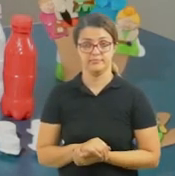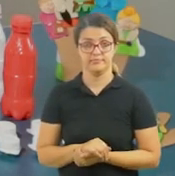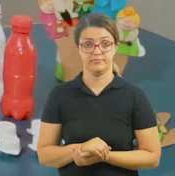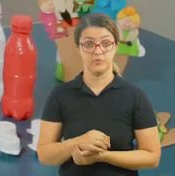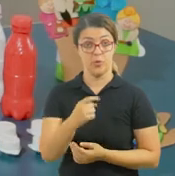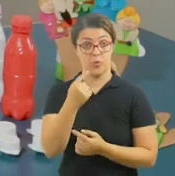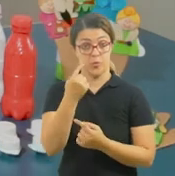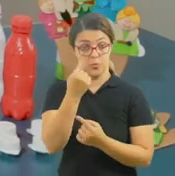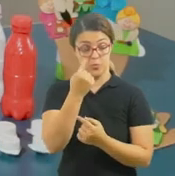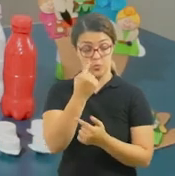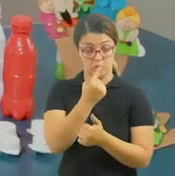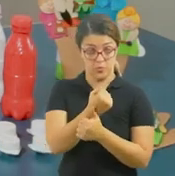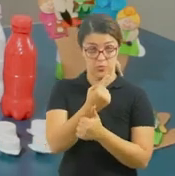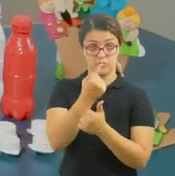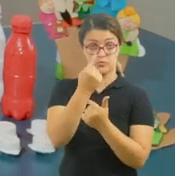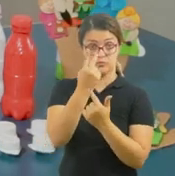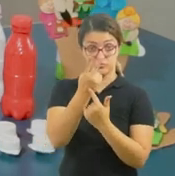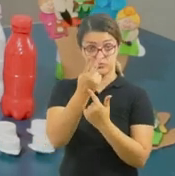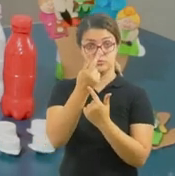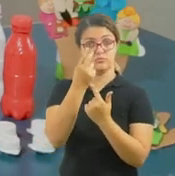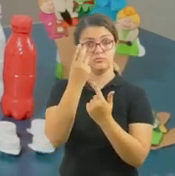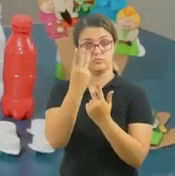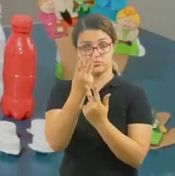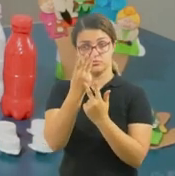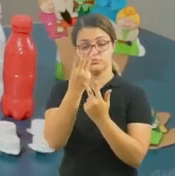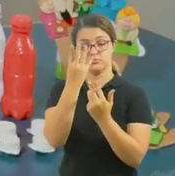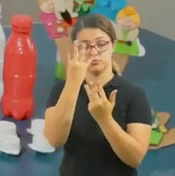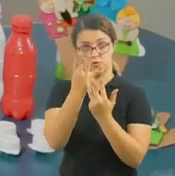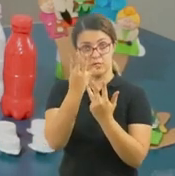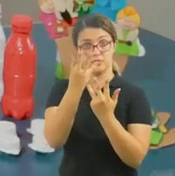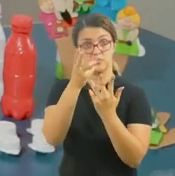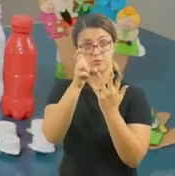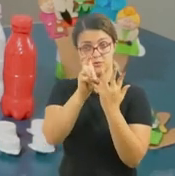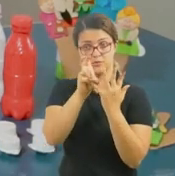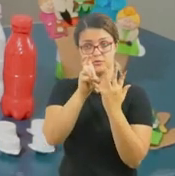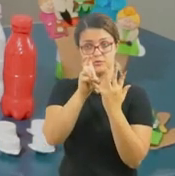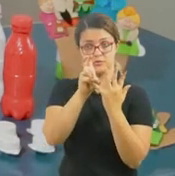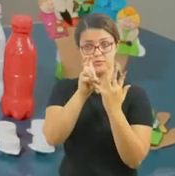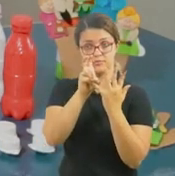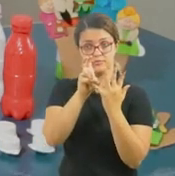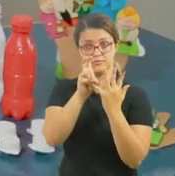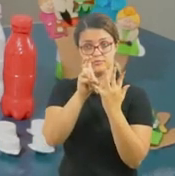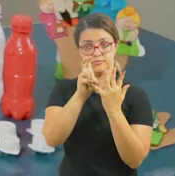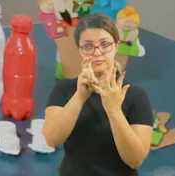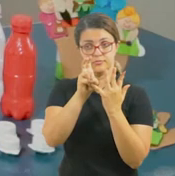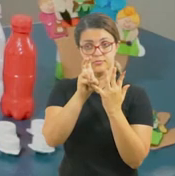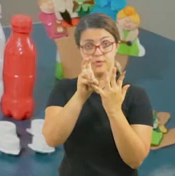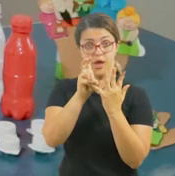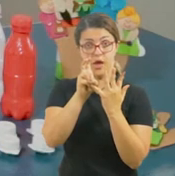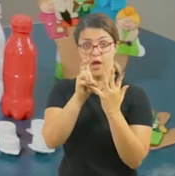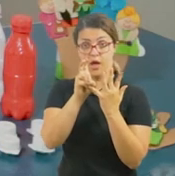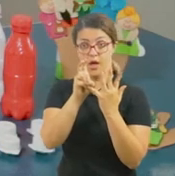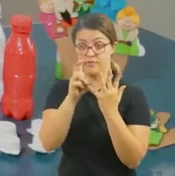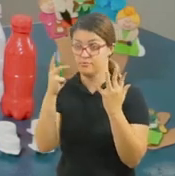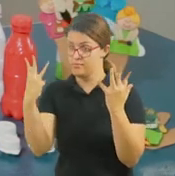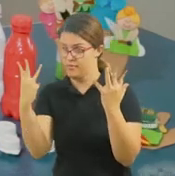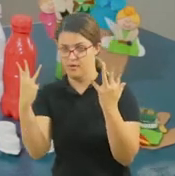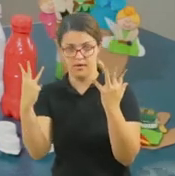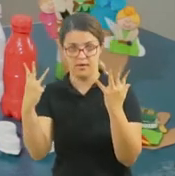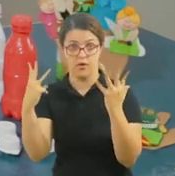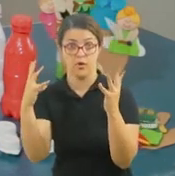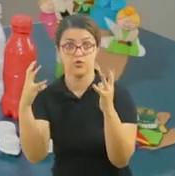1, 2, 3, 4, 5. Então, vamos juntar